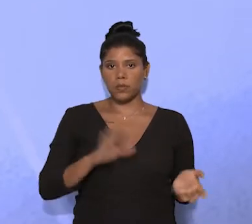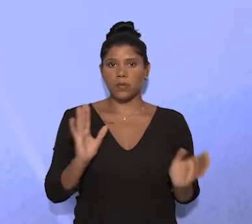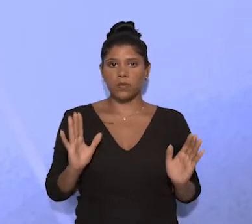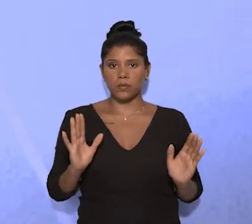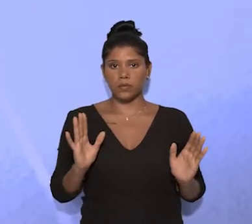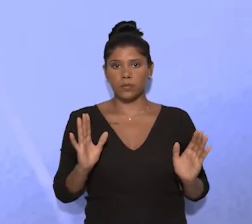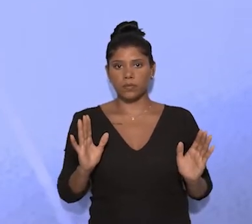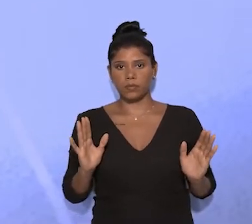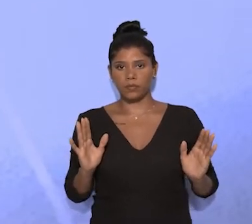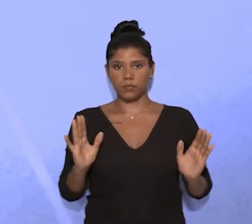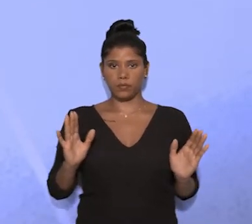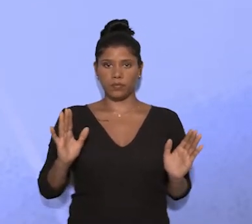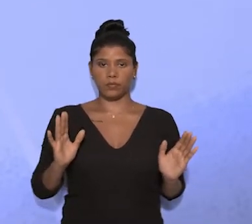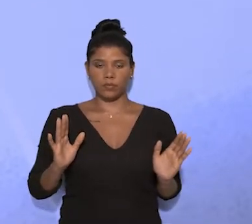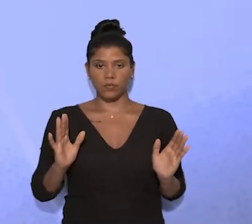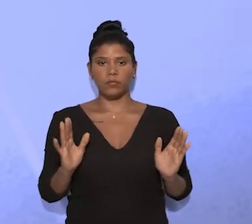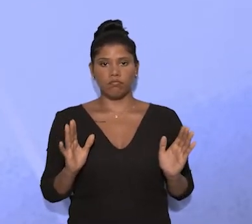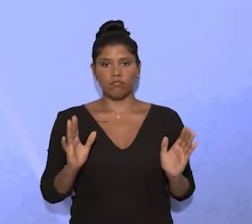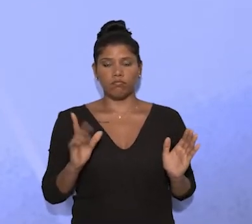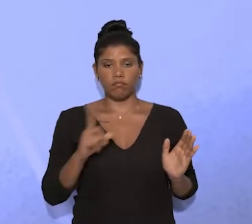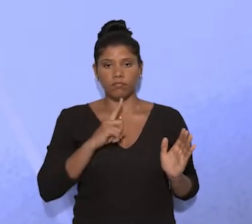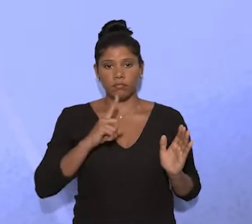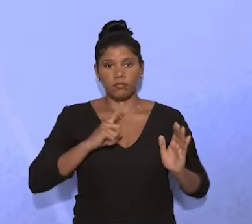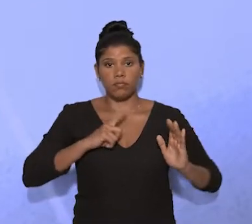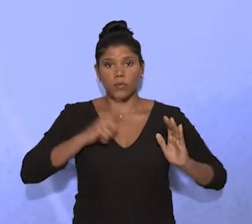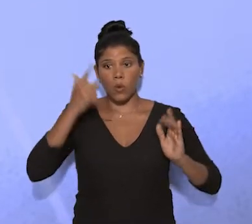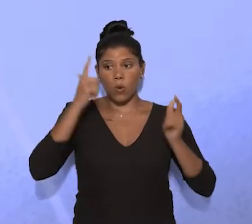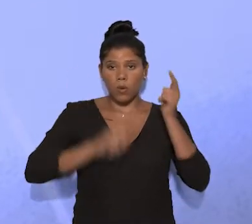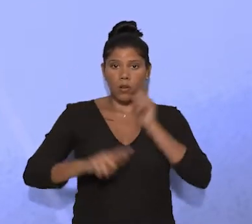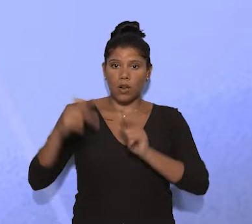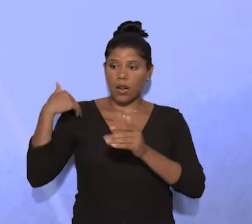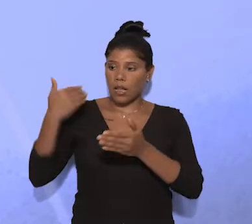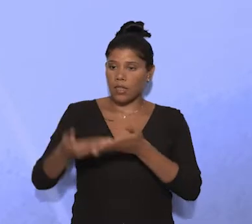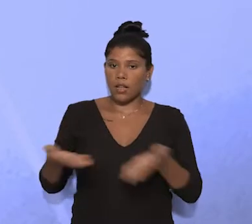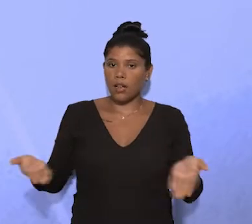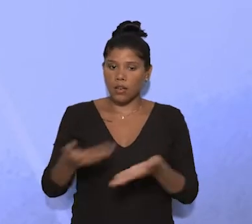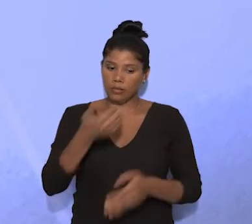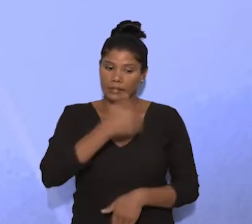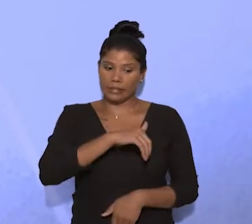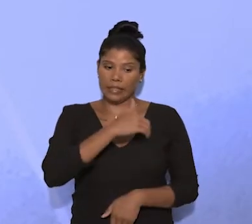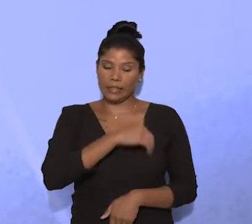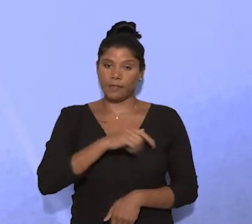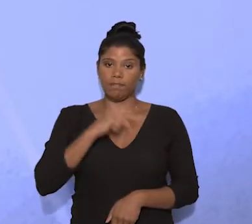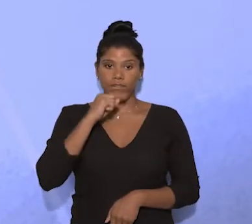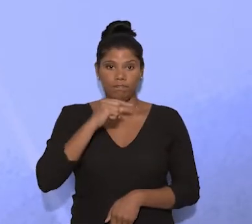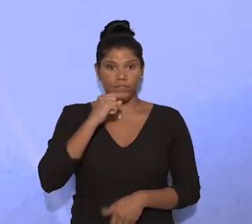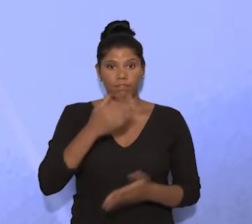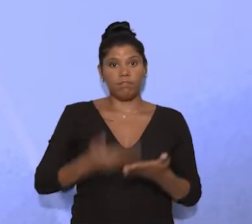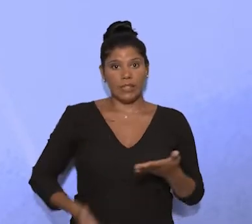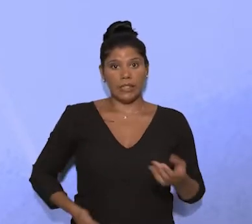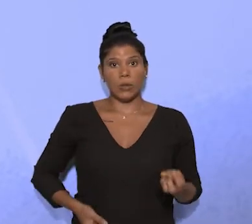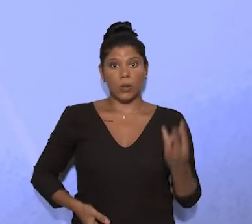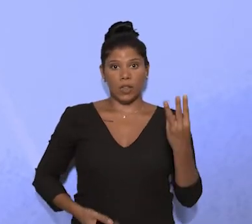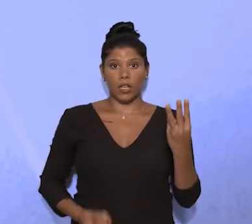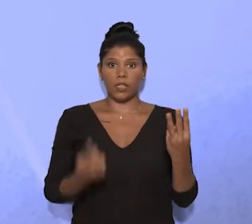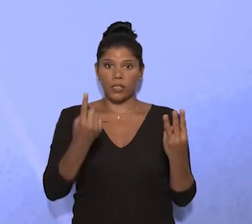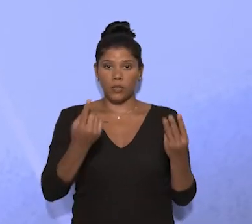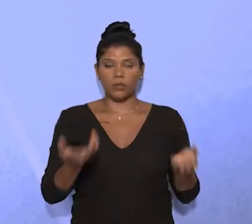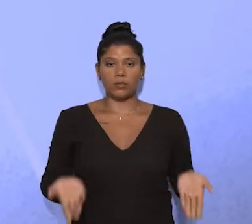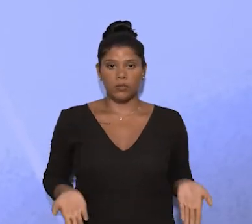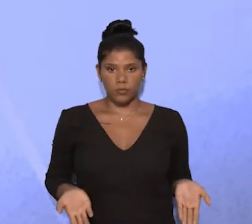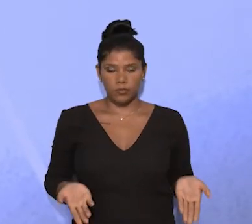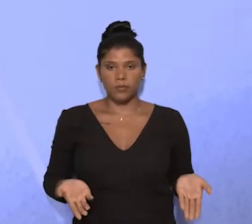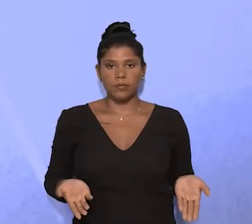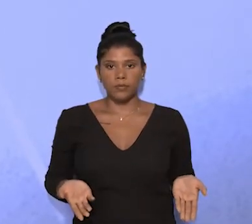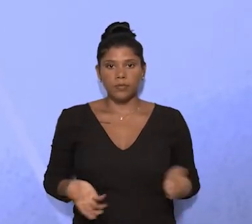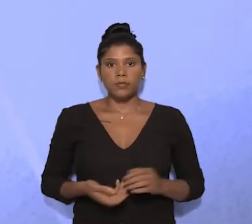time jogar e joga por uma bola. Tinha dado certo até aqui. Contra o Ceará não deu. E aí o mérito do Ceará é até maior, porque